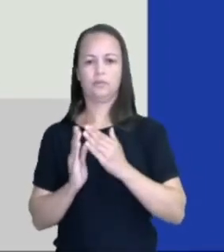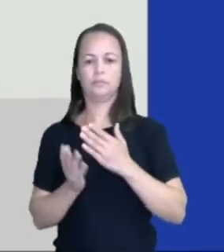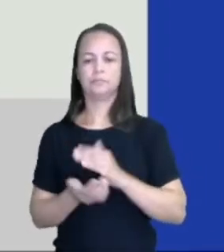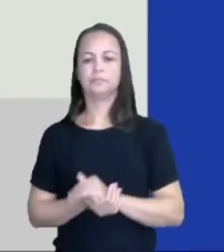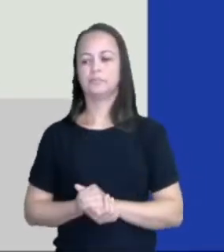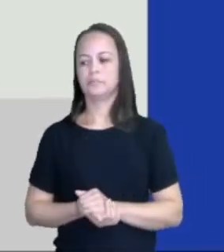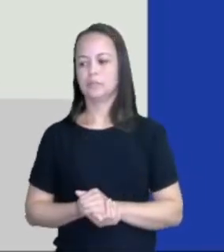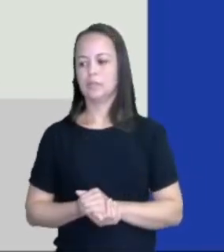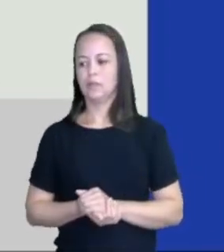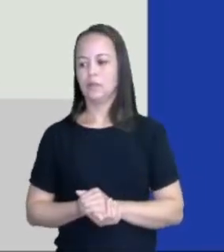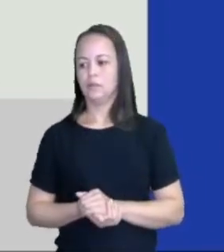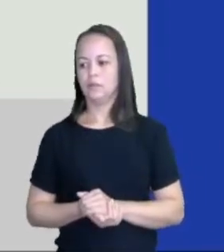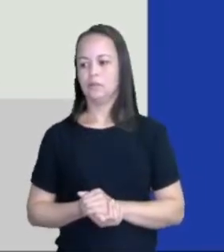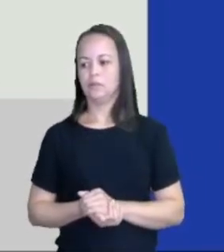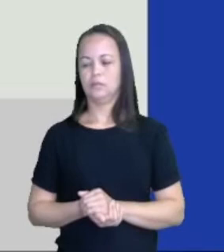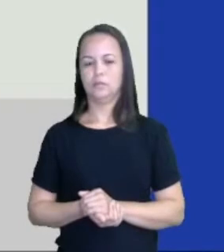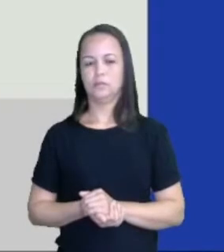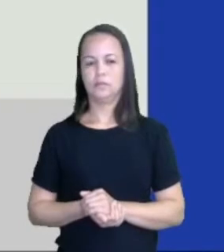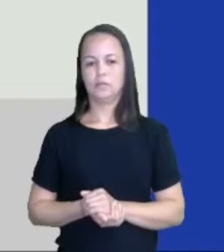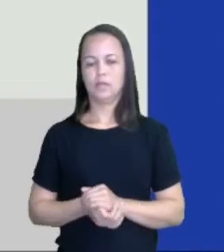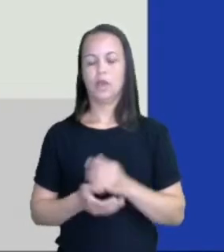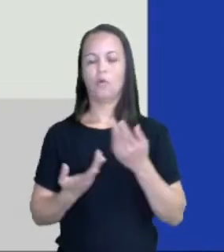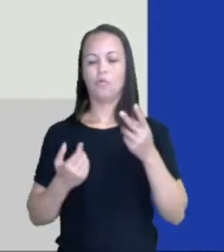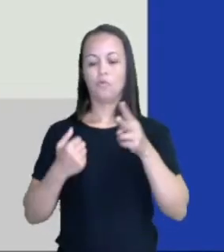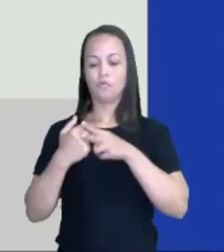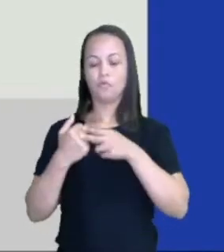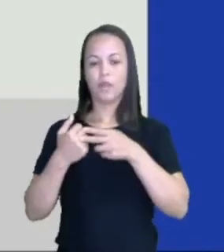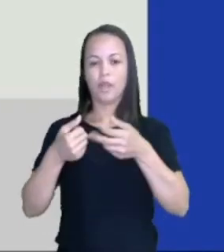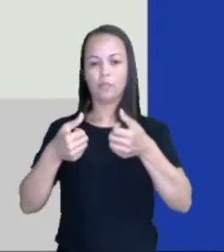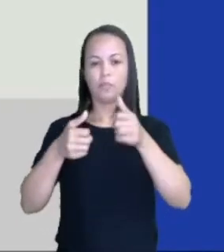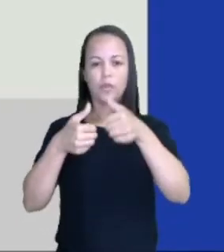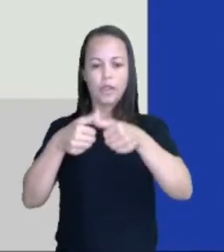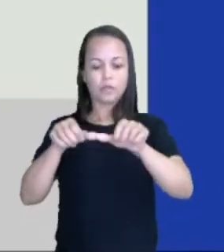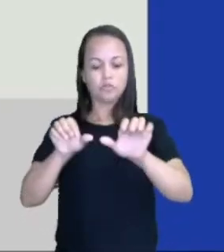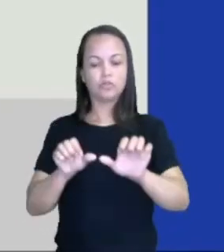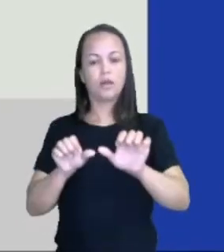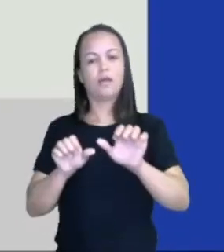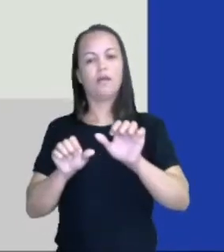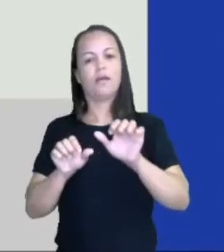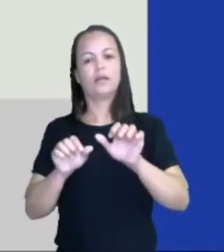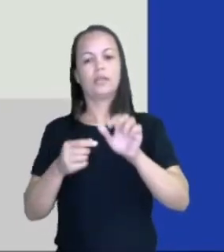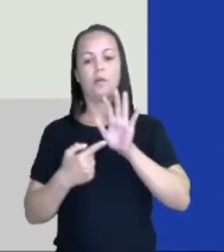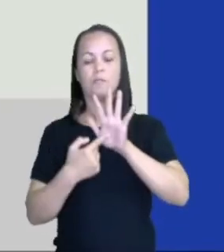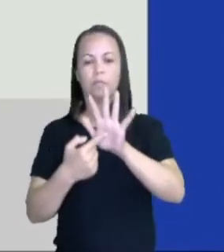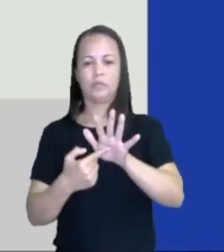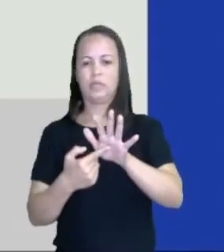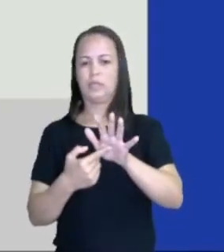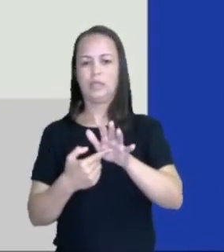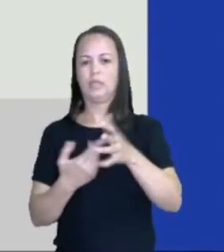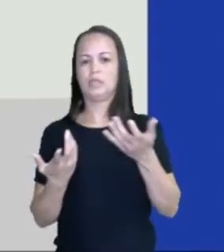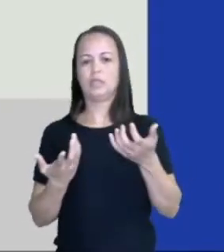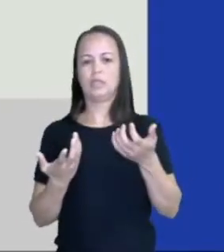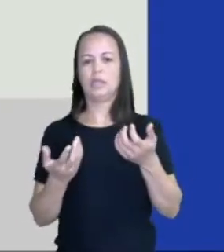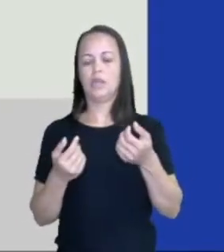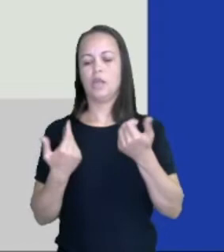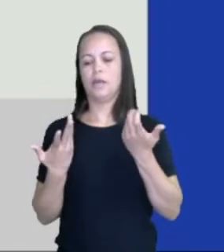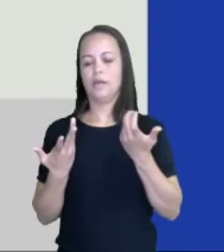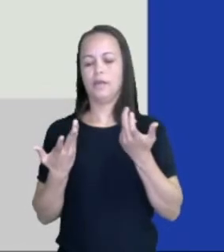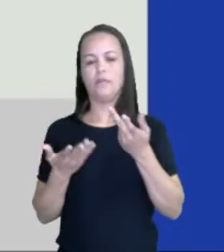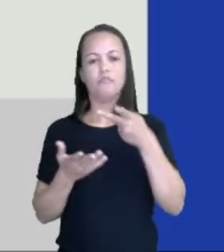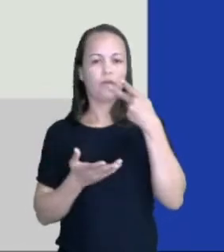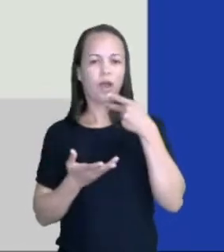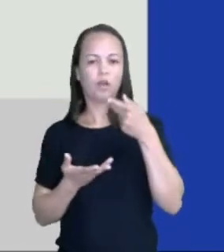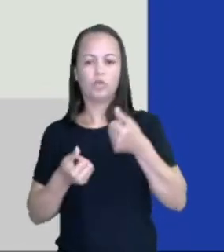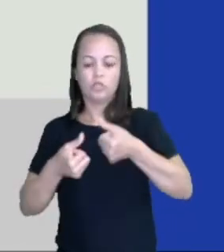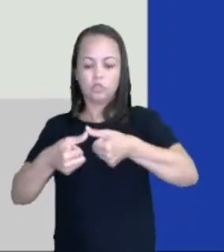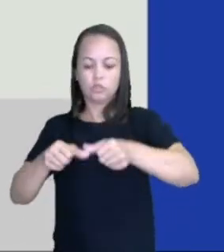o verbo estar, ele está indicando uma situação que não é permanente. Eu estou na minha casa